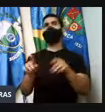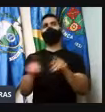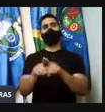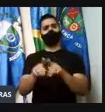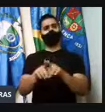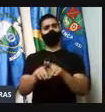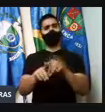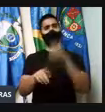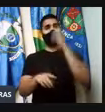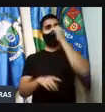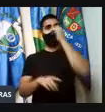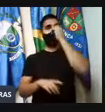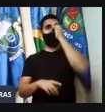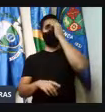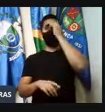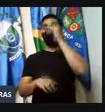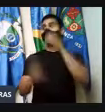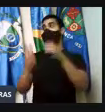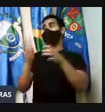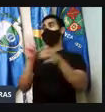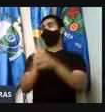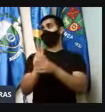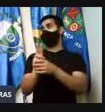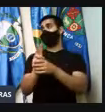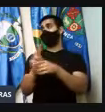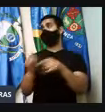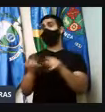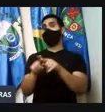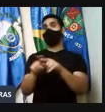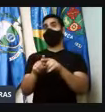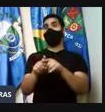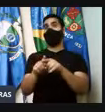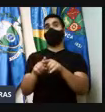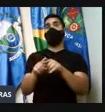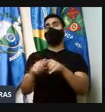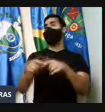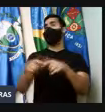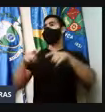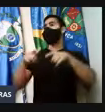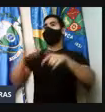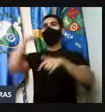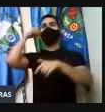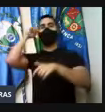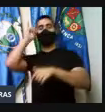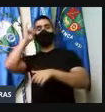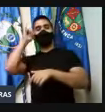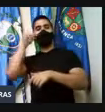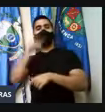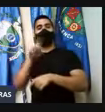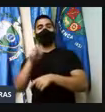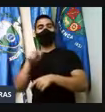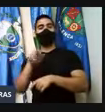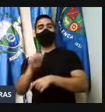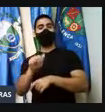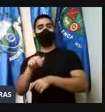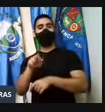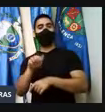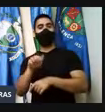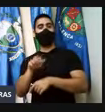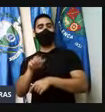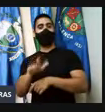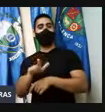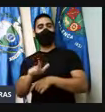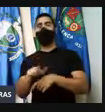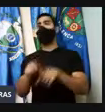aí, mas para Valença e para a zona rural. Para a zona rural, porque ontem o